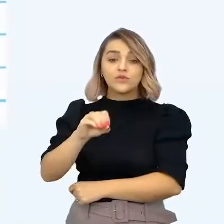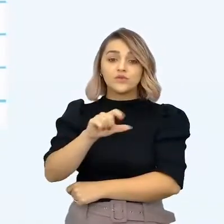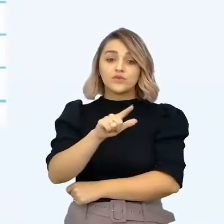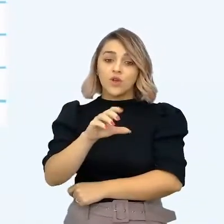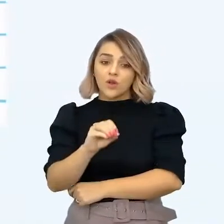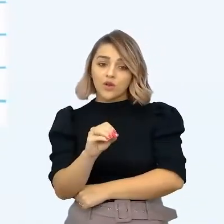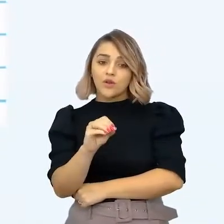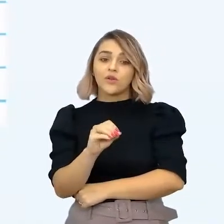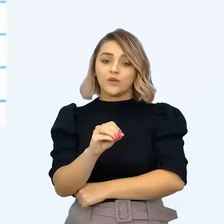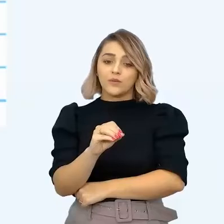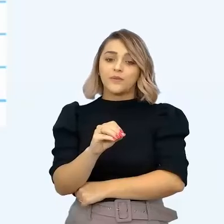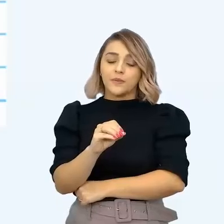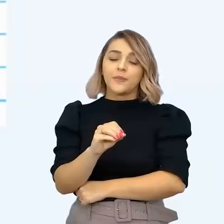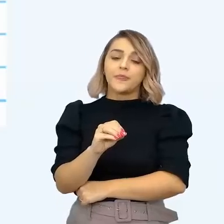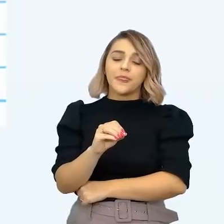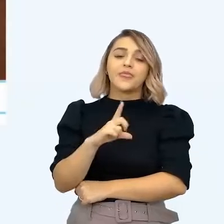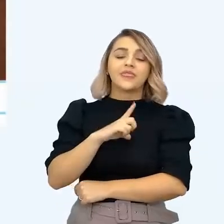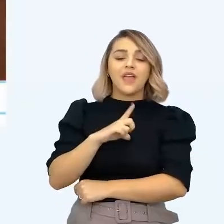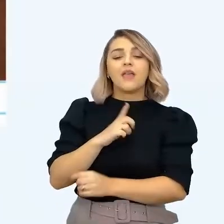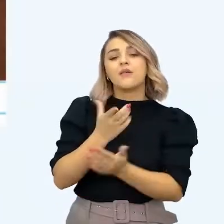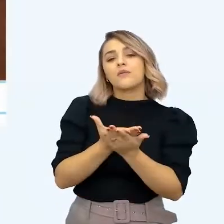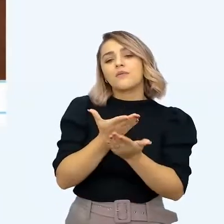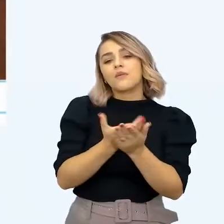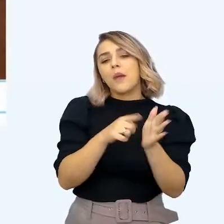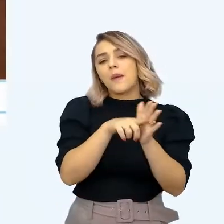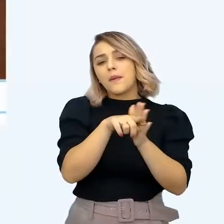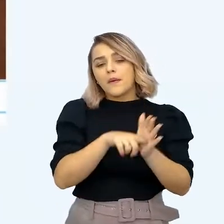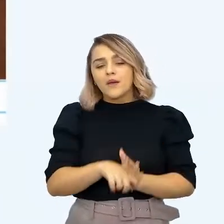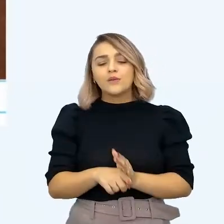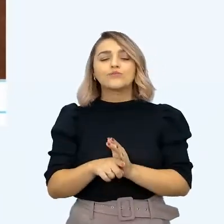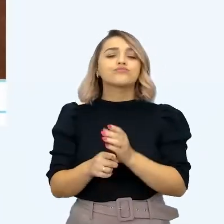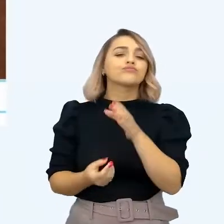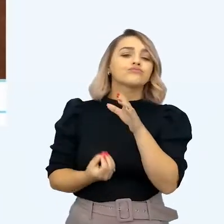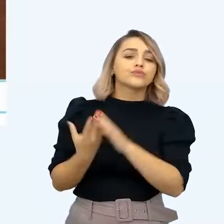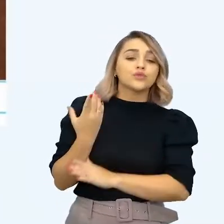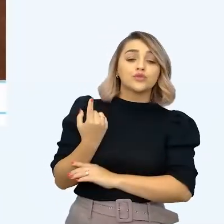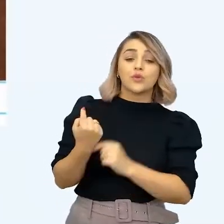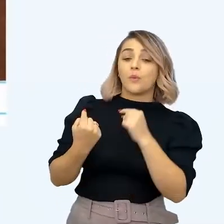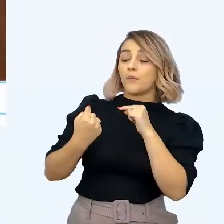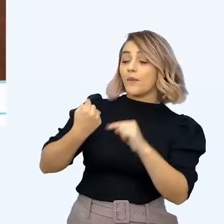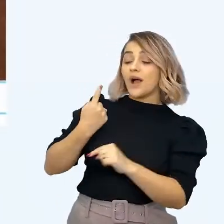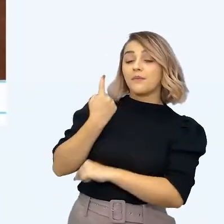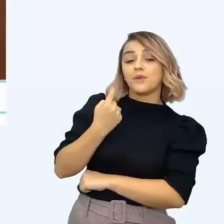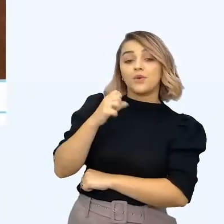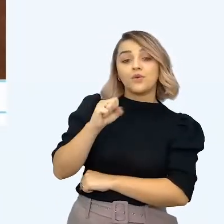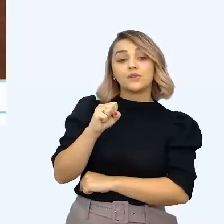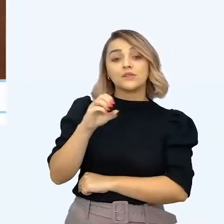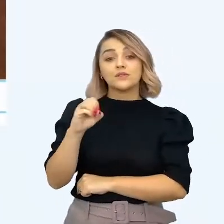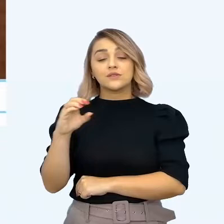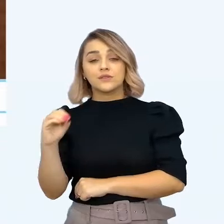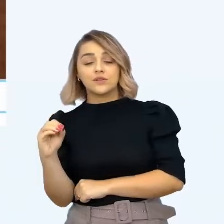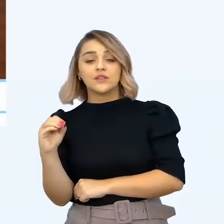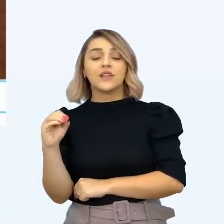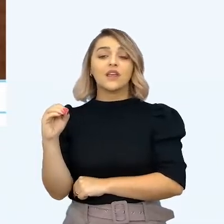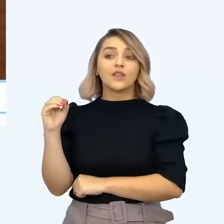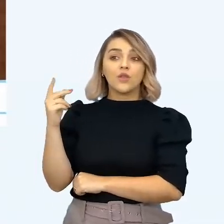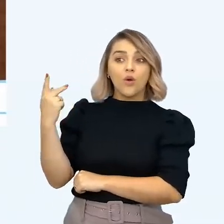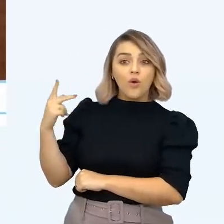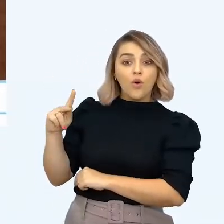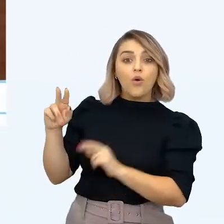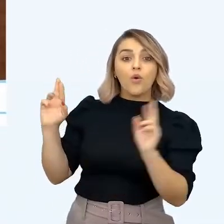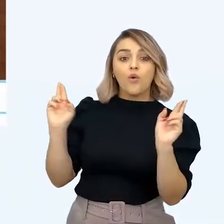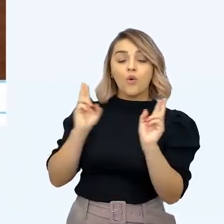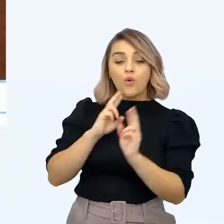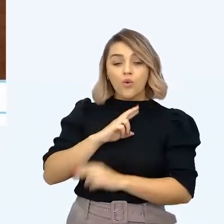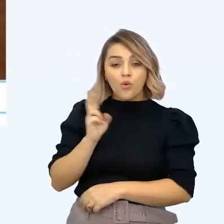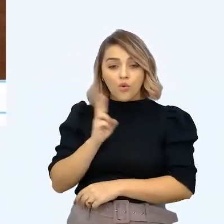grego pode ser entendido como estudo. Tudo começou em 1880 na Rússia, quando o geógrafo Vassily Vassilievich